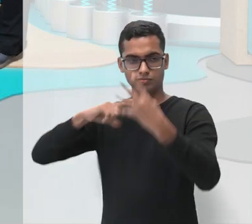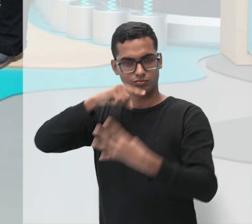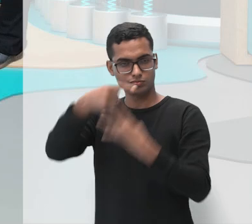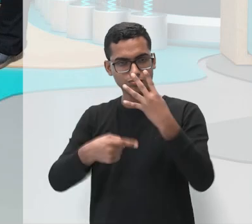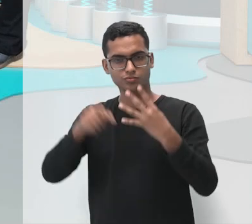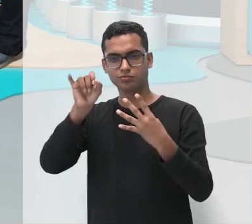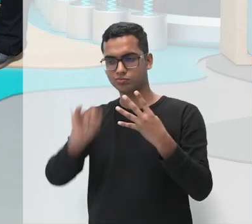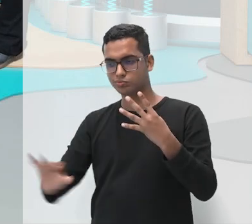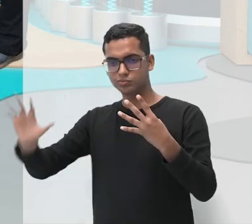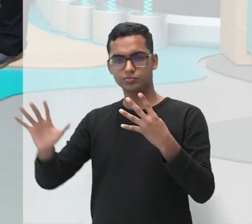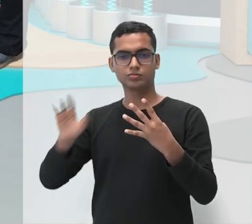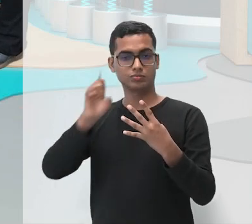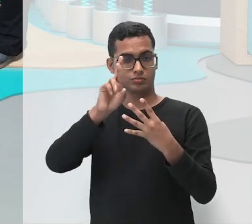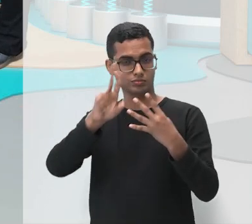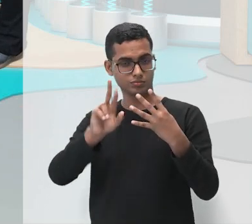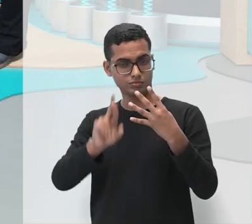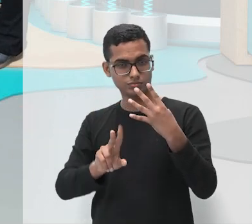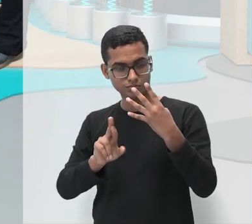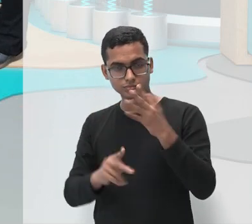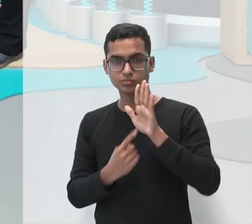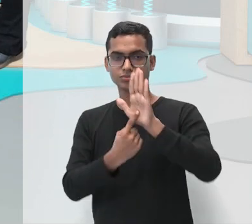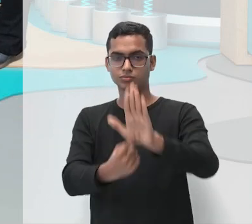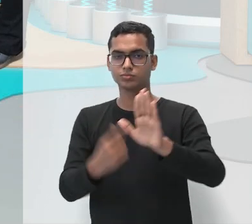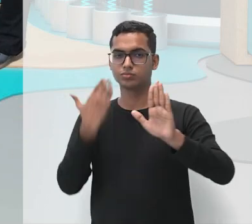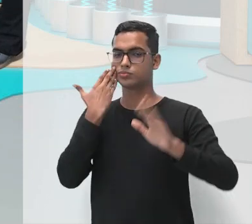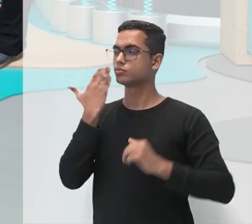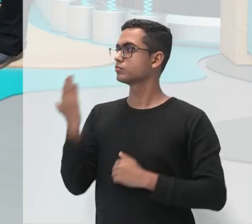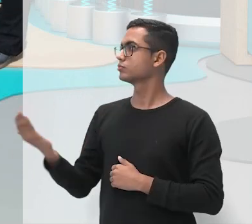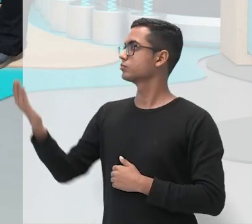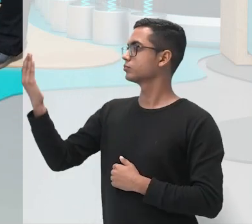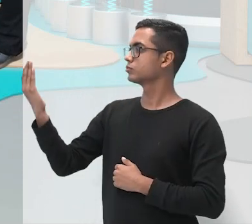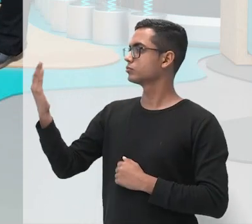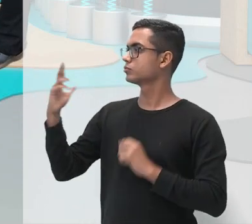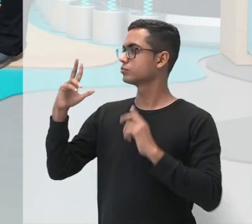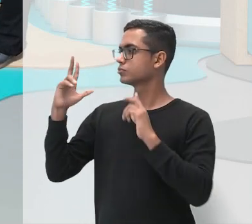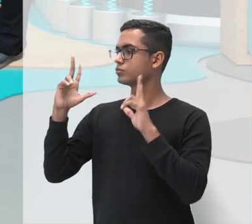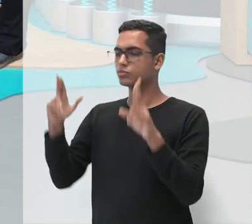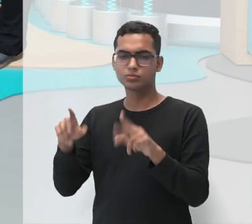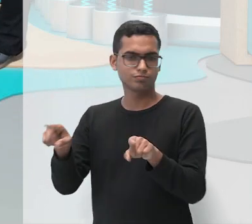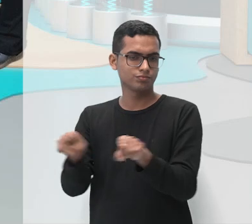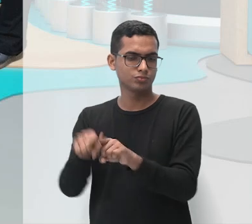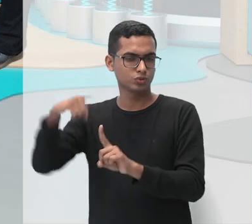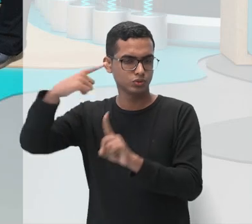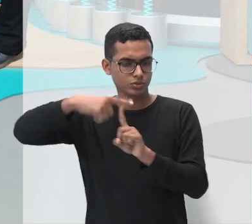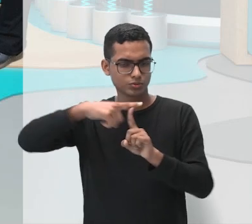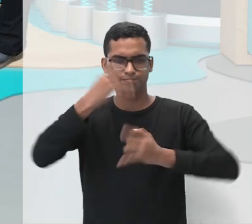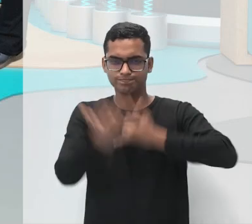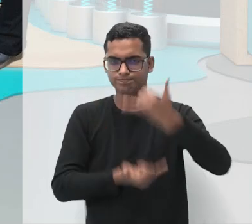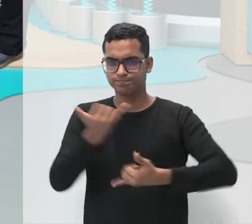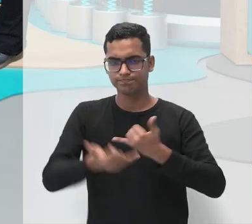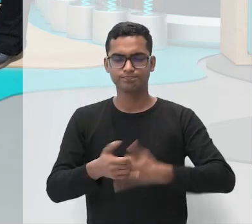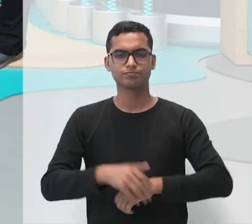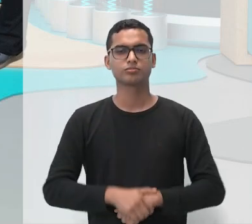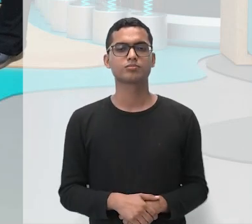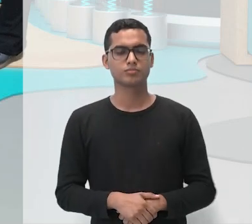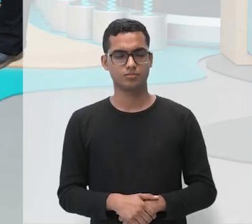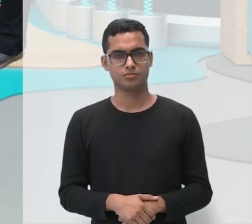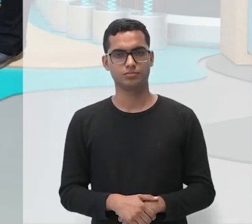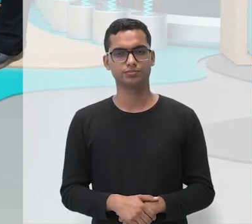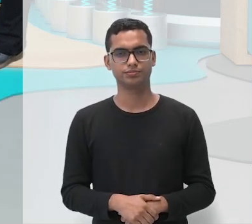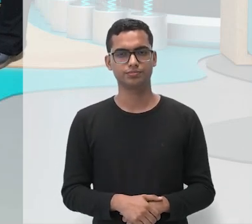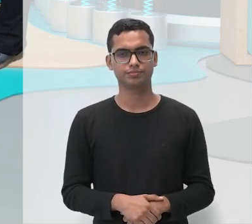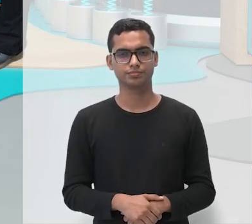imagens diferentes que estão retratando, tá, o mesmo tipo de jogo, a mesma brincadeira. Então, nós temos